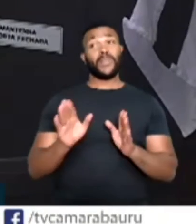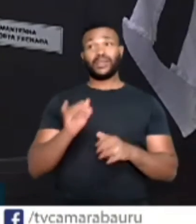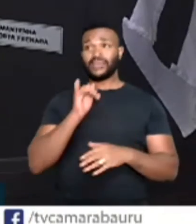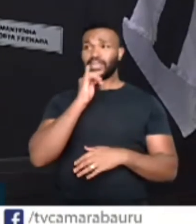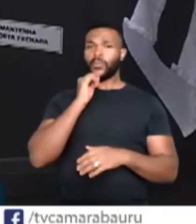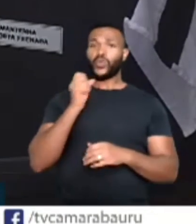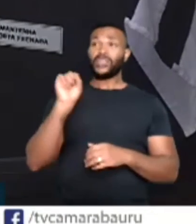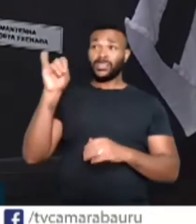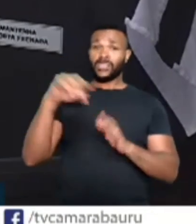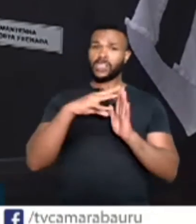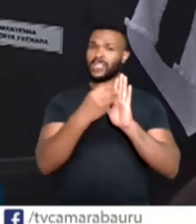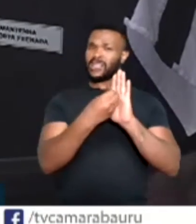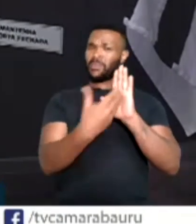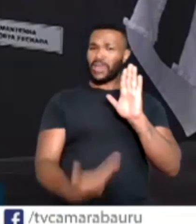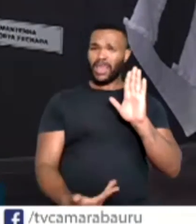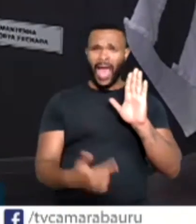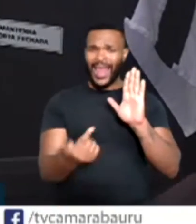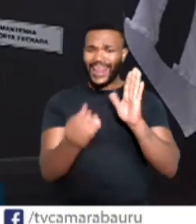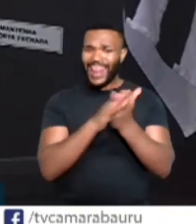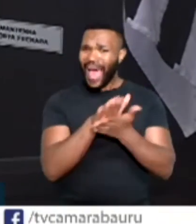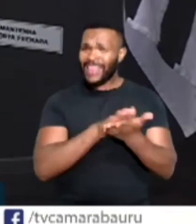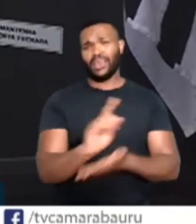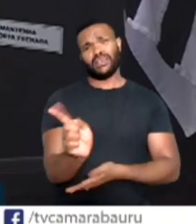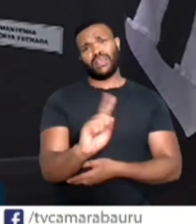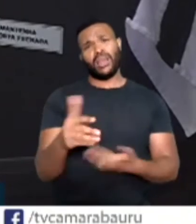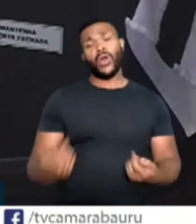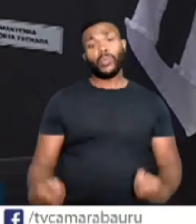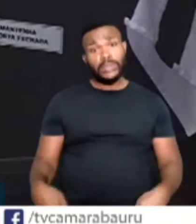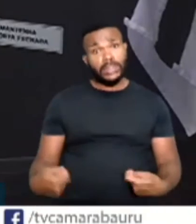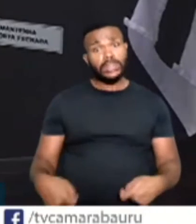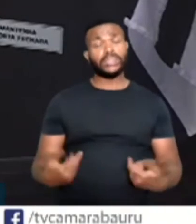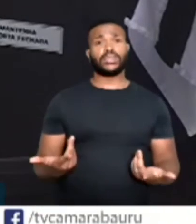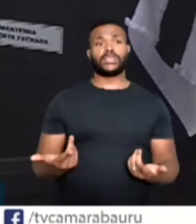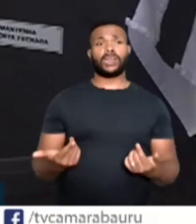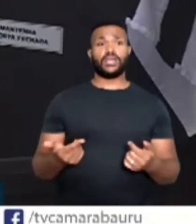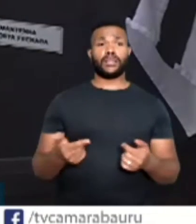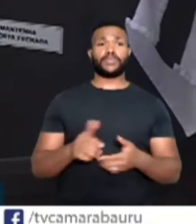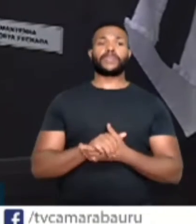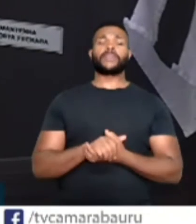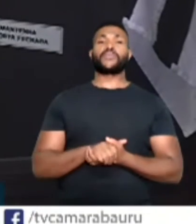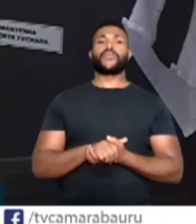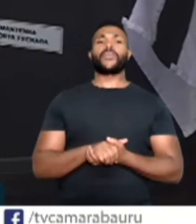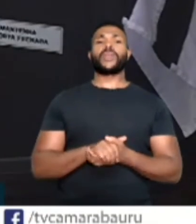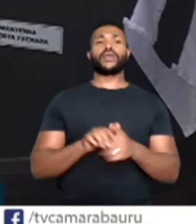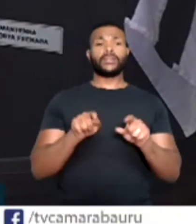não. Não faltarei com o esclarecimento, em hipótese alguma, mas